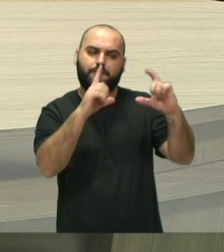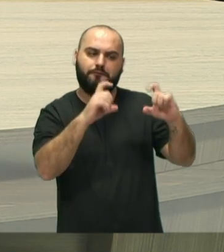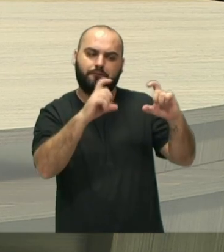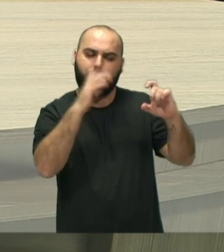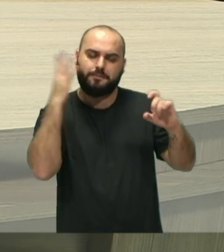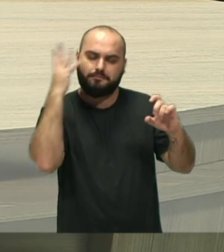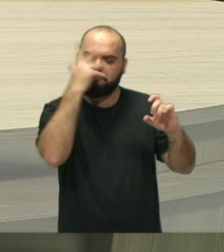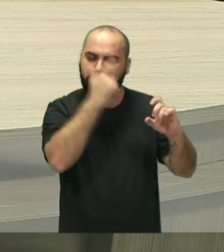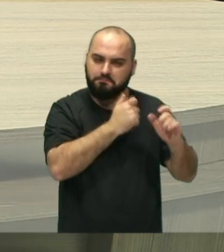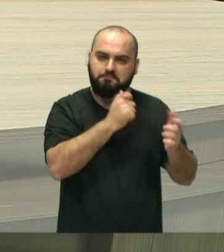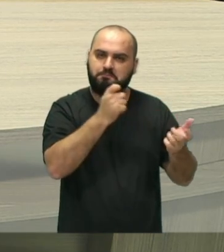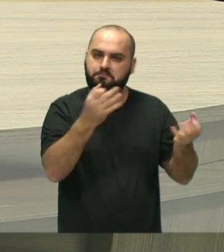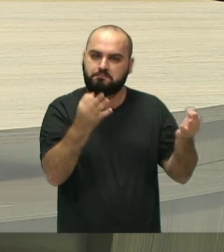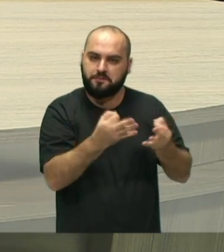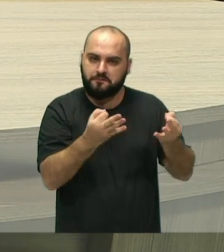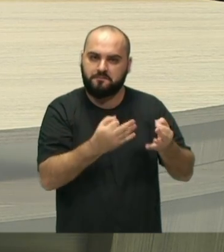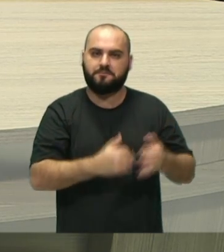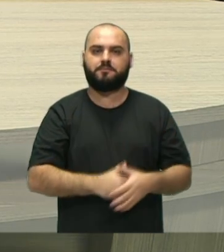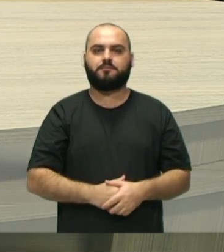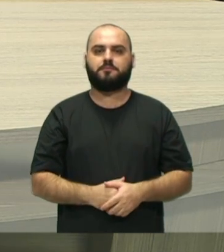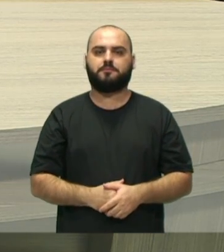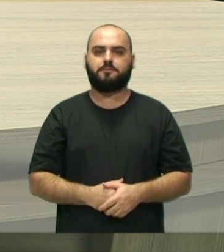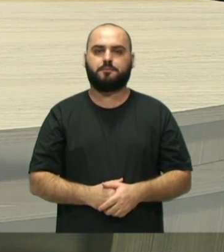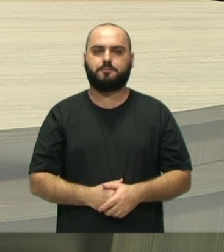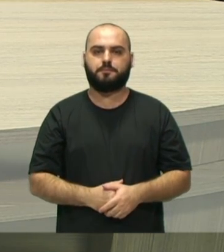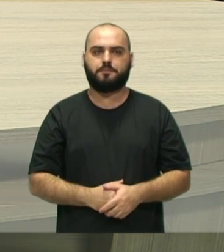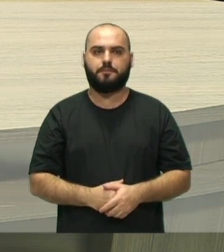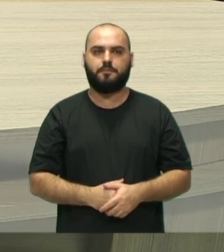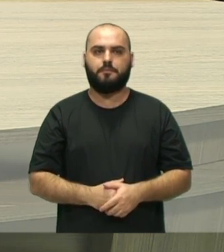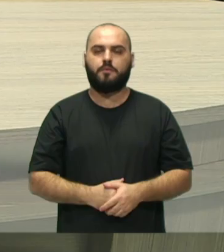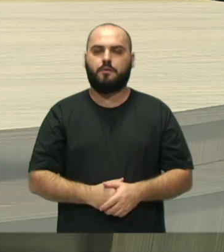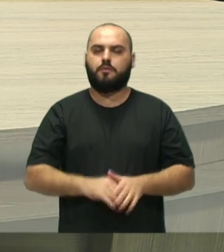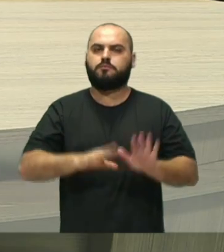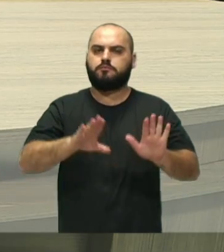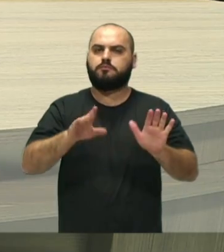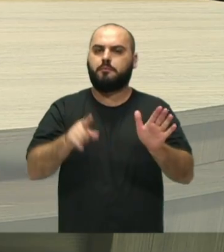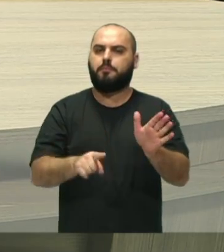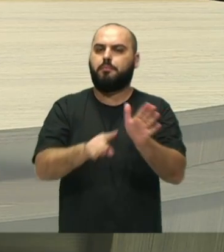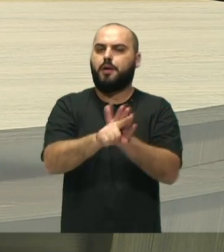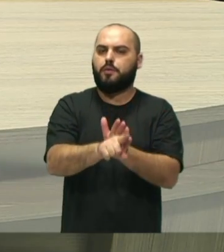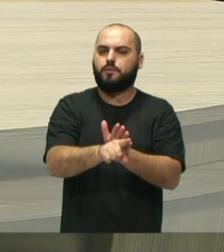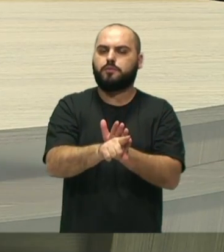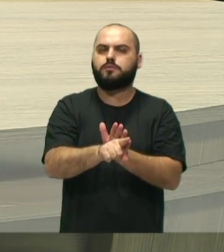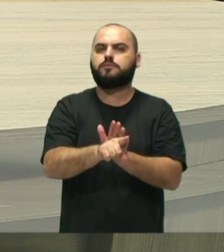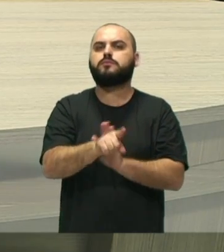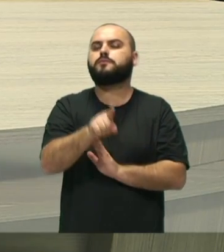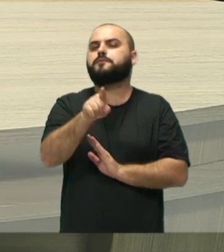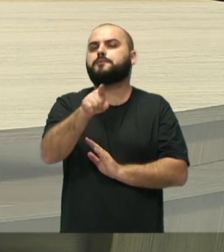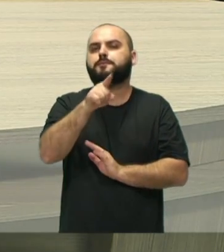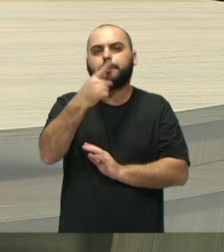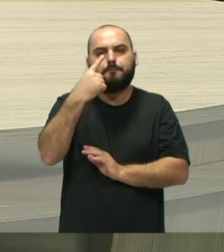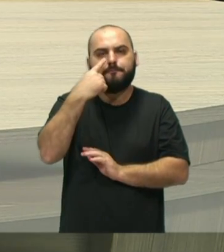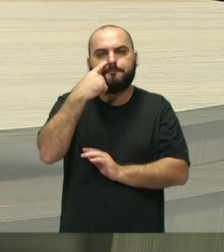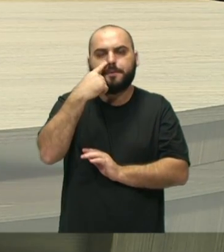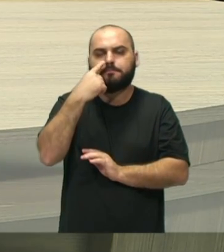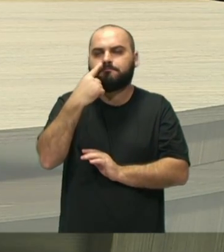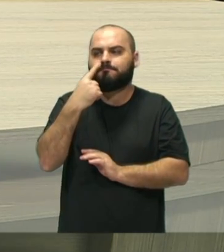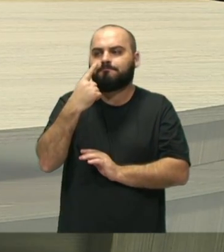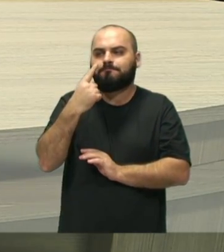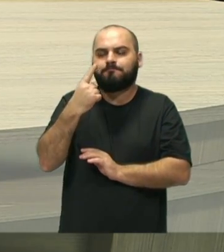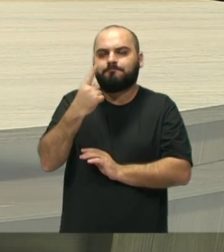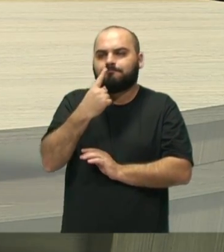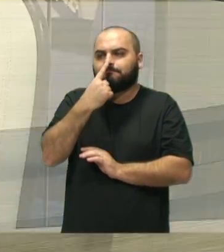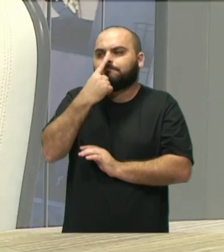tal. Como é que foi para você? O que te levou te inspirou a fazer